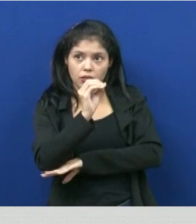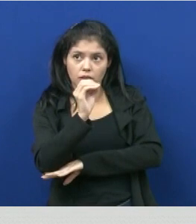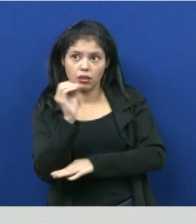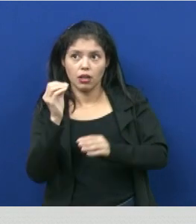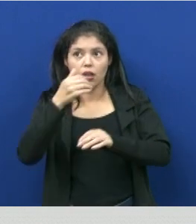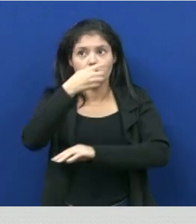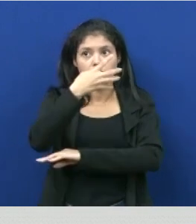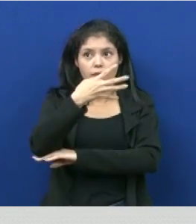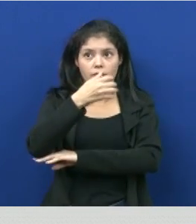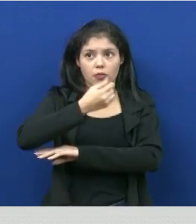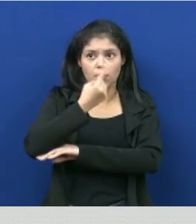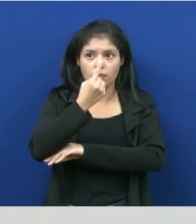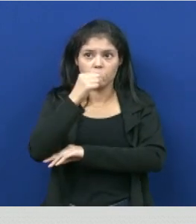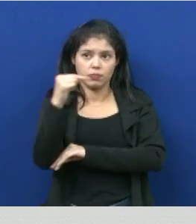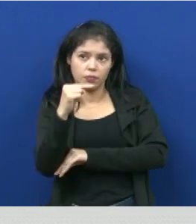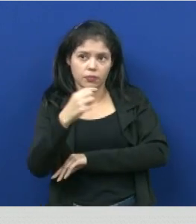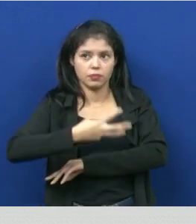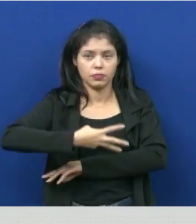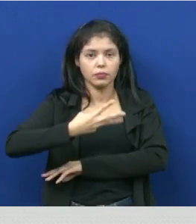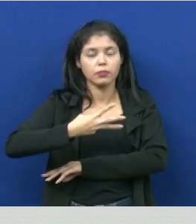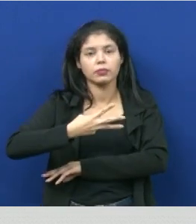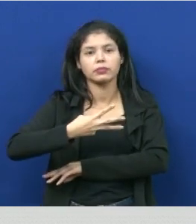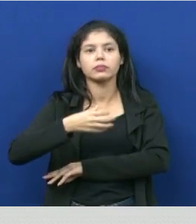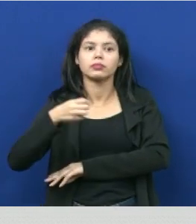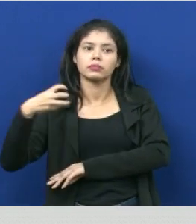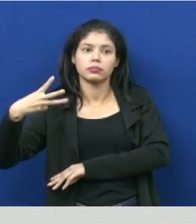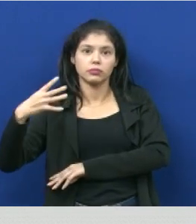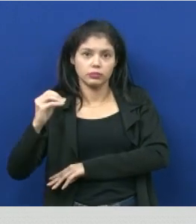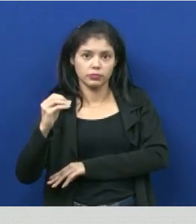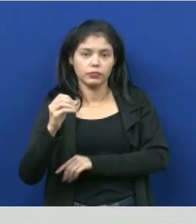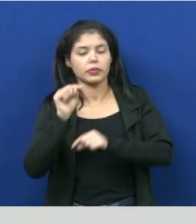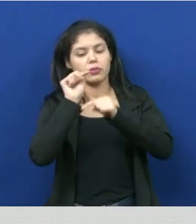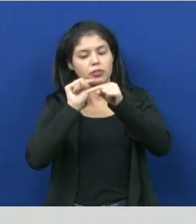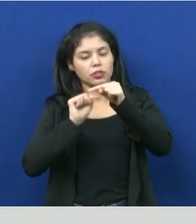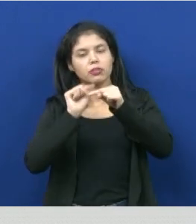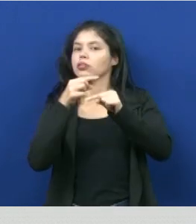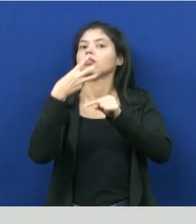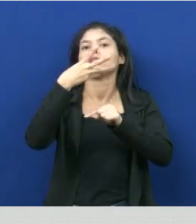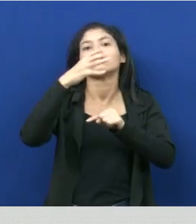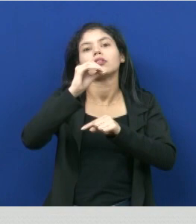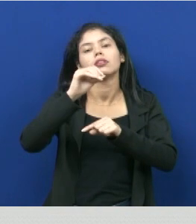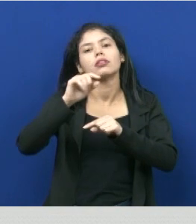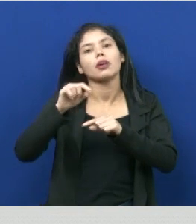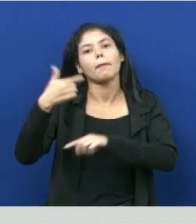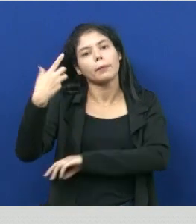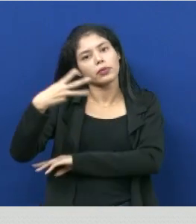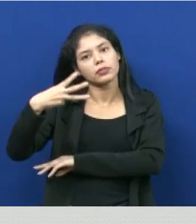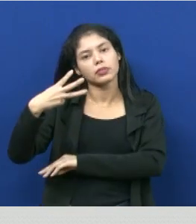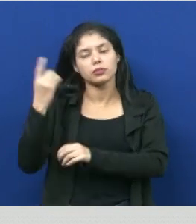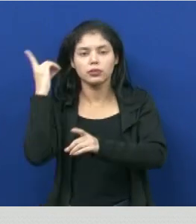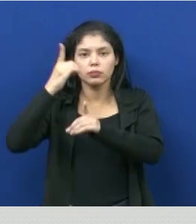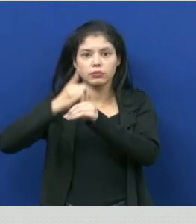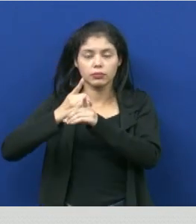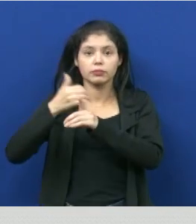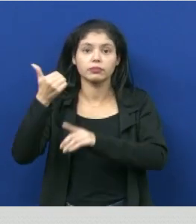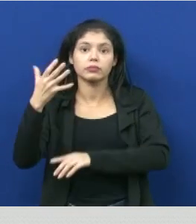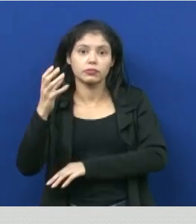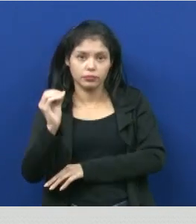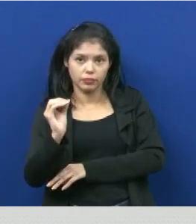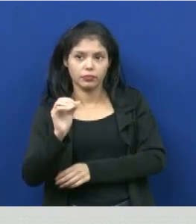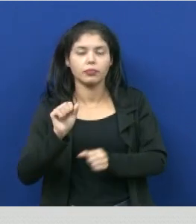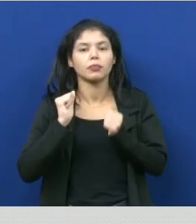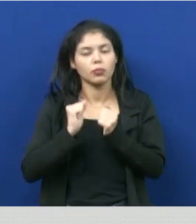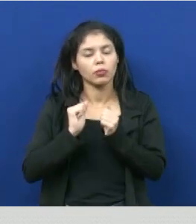a 1/3 de 30, não é? Se você dividir 30 por 3, você encontra 10. Você também pode